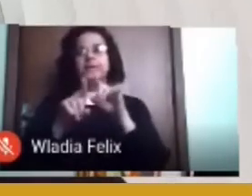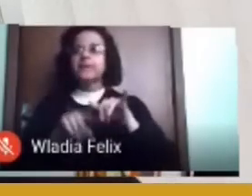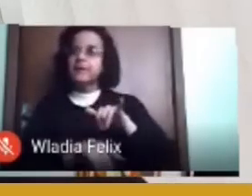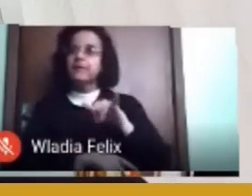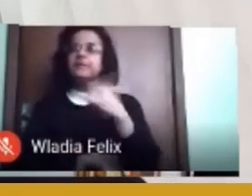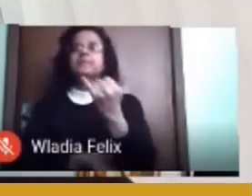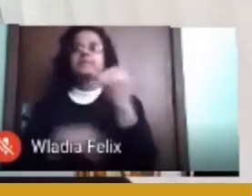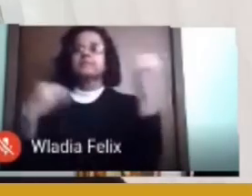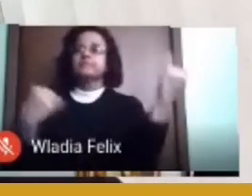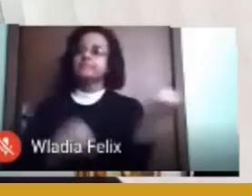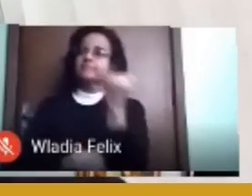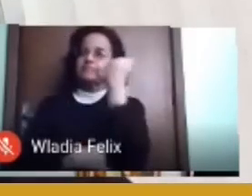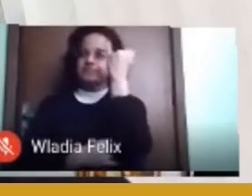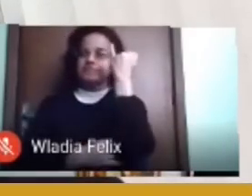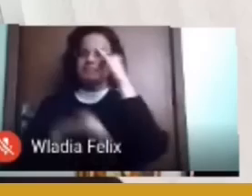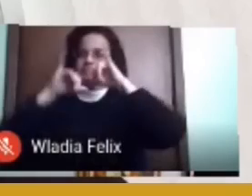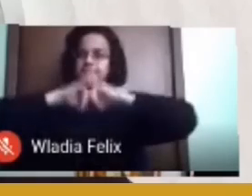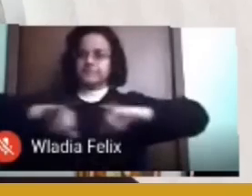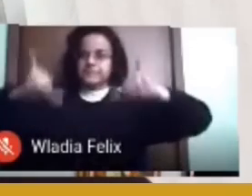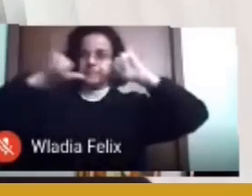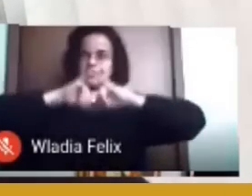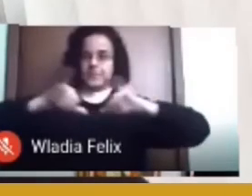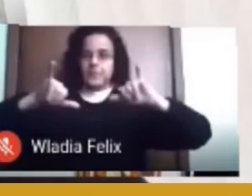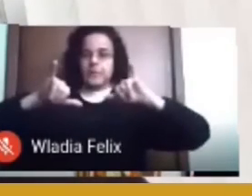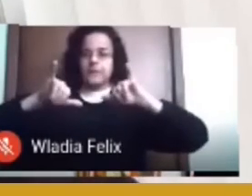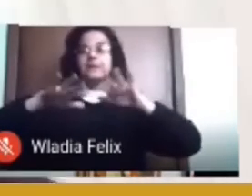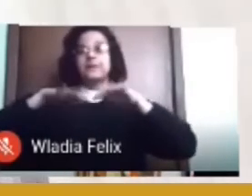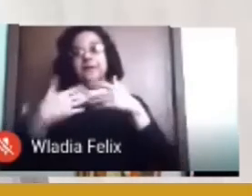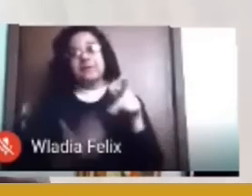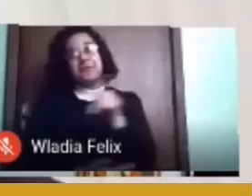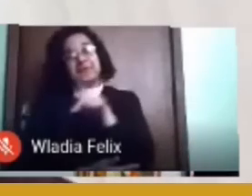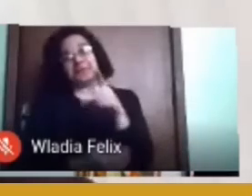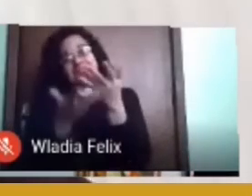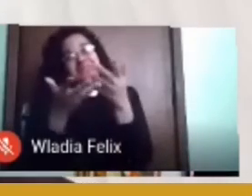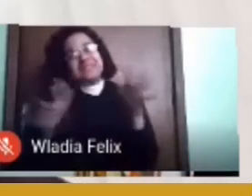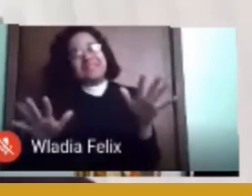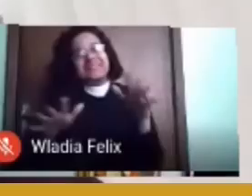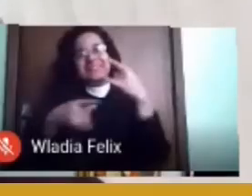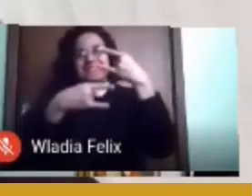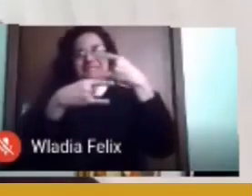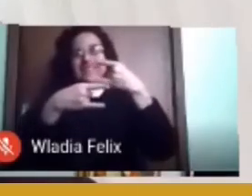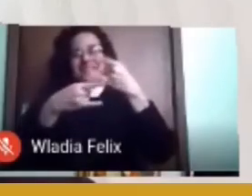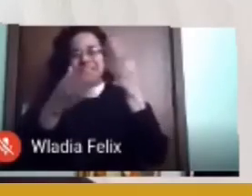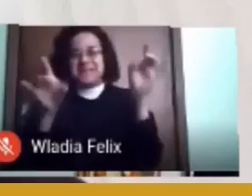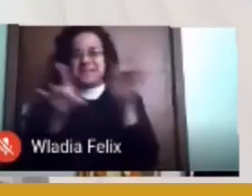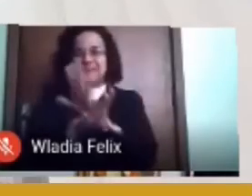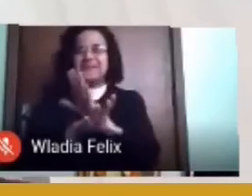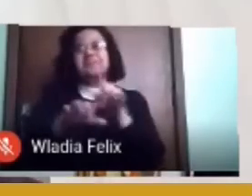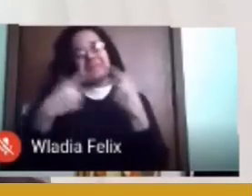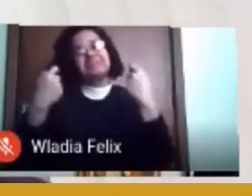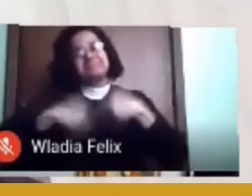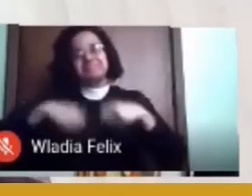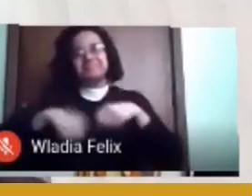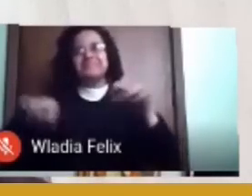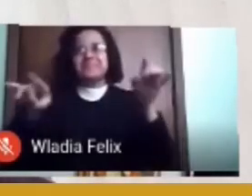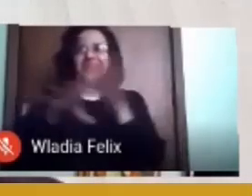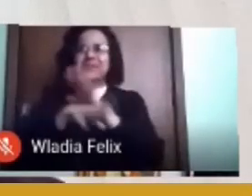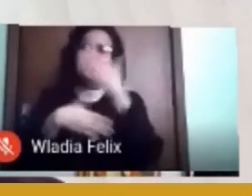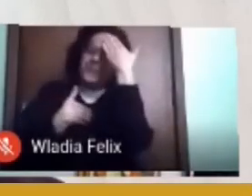eu acho importante colocarmos um slide com o Disque Denúncia, os telefones dos nossos conselhos